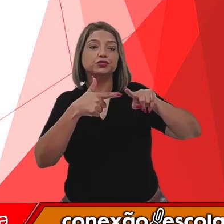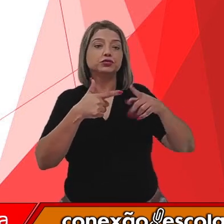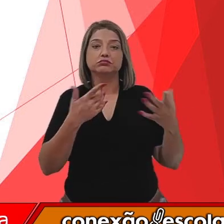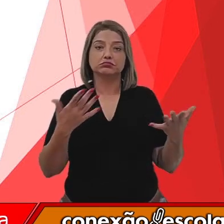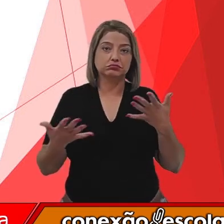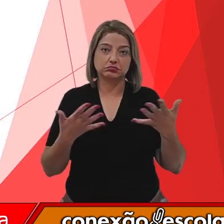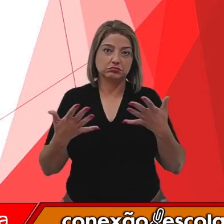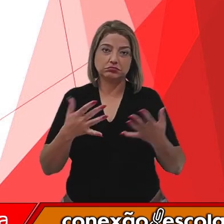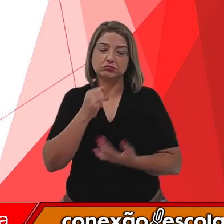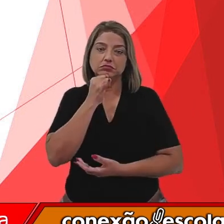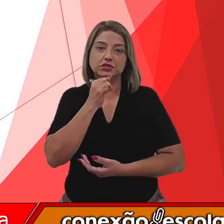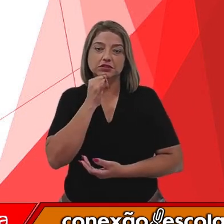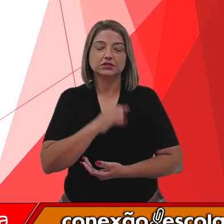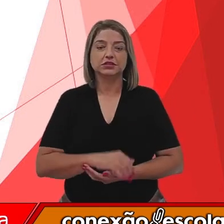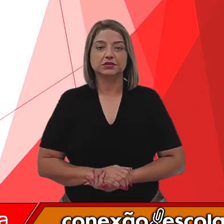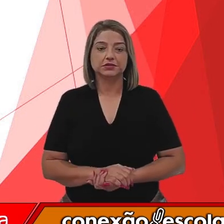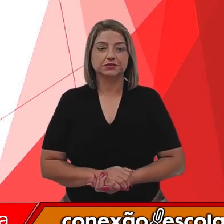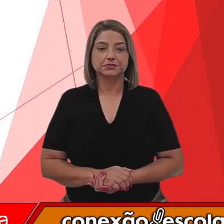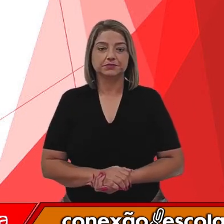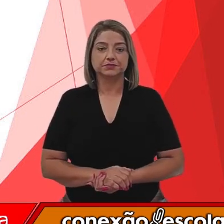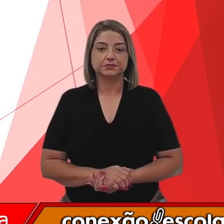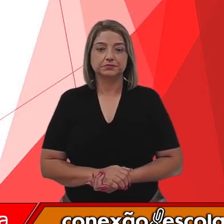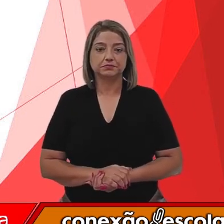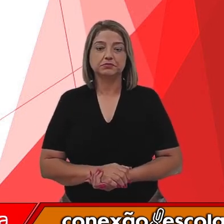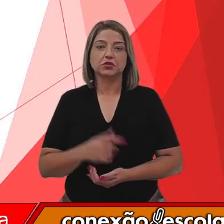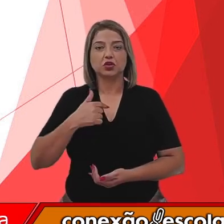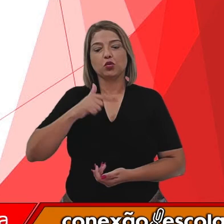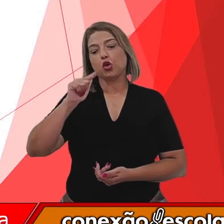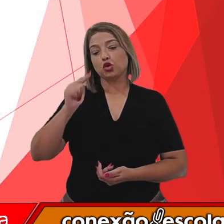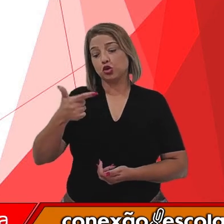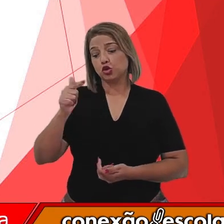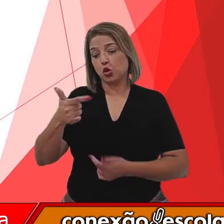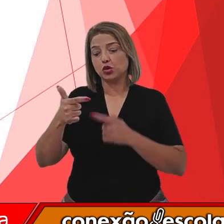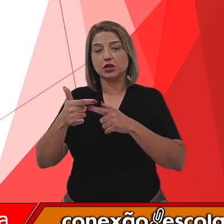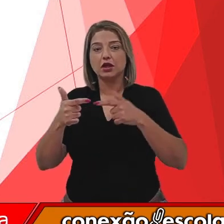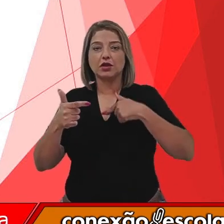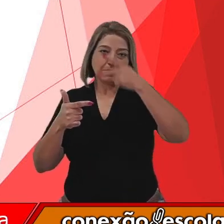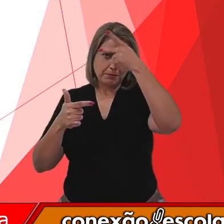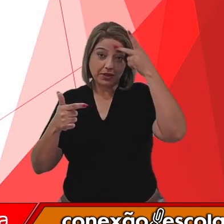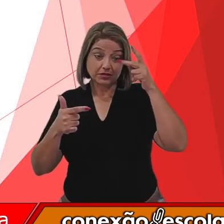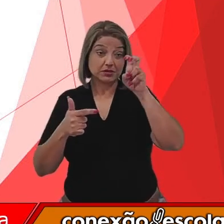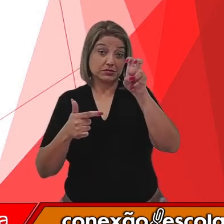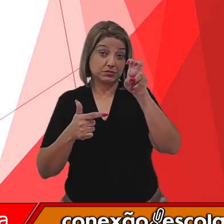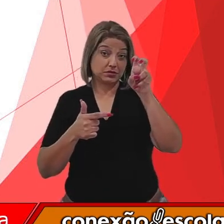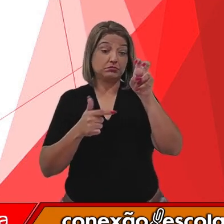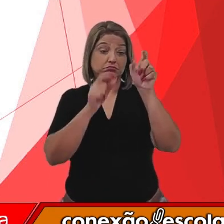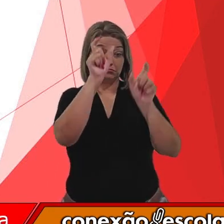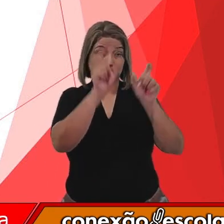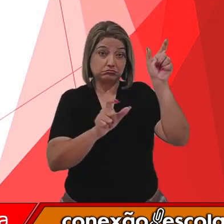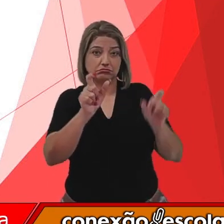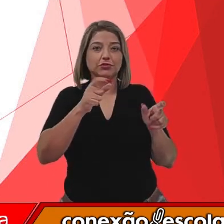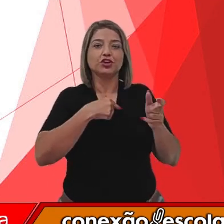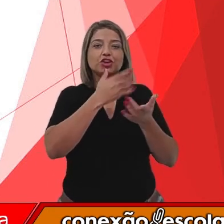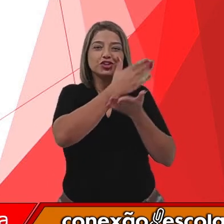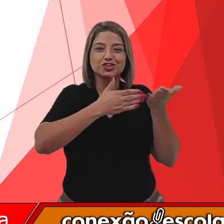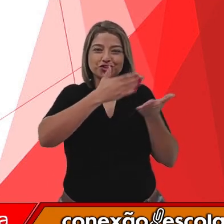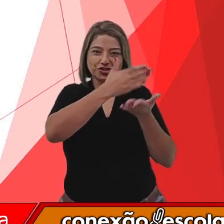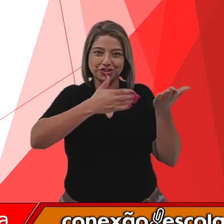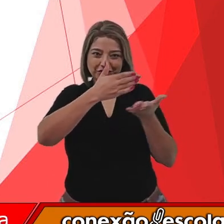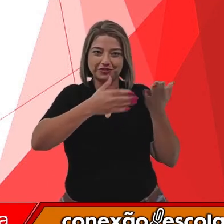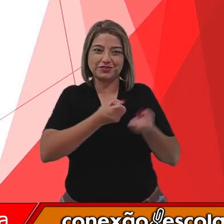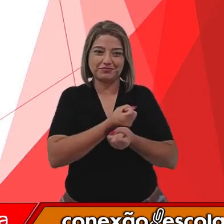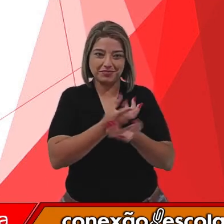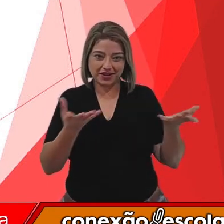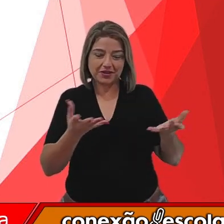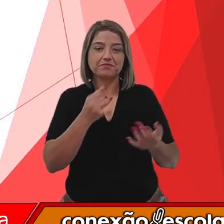em R$2 dividido para 5 pessoas, nós vamos ter 40 centavos, ou 0,4. E se eu